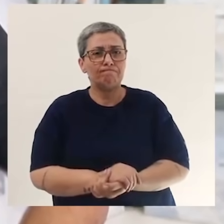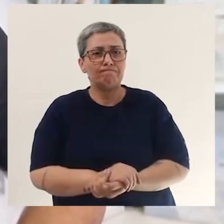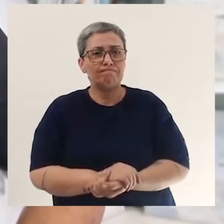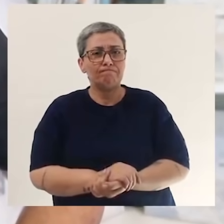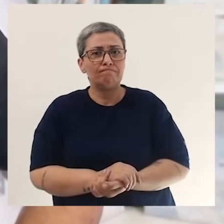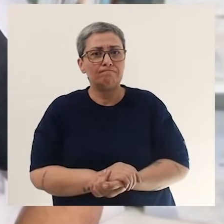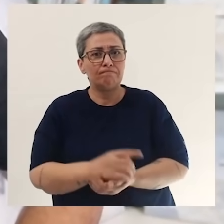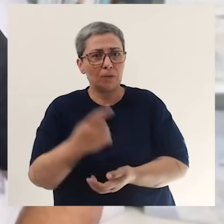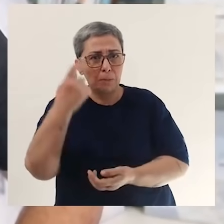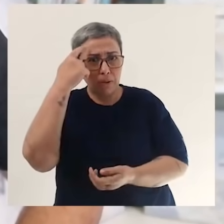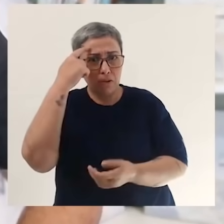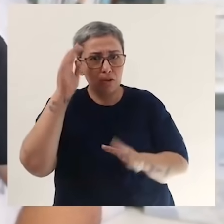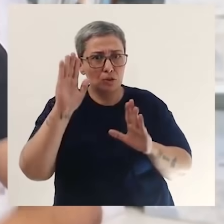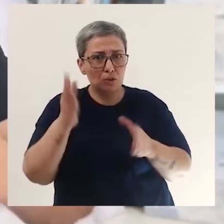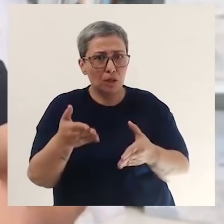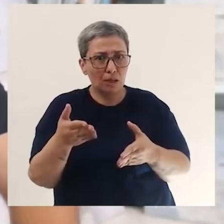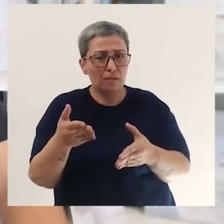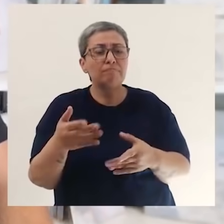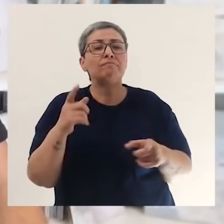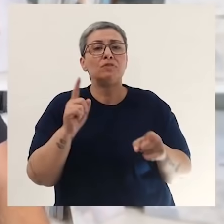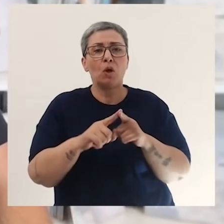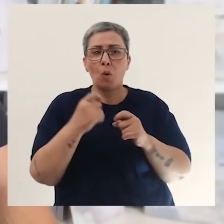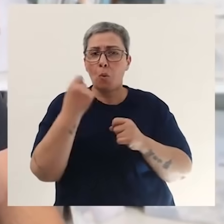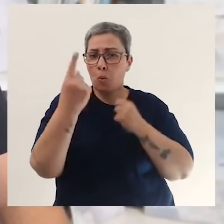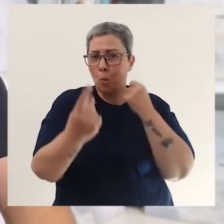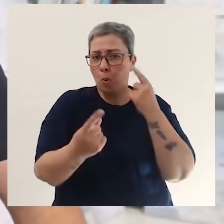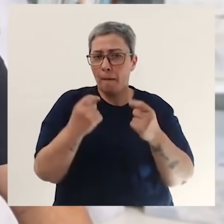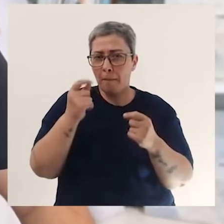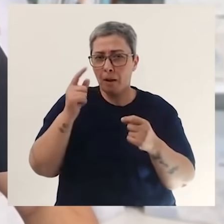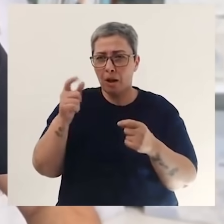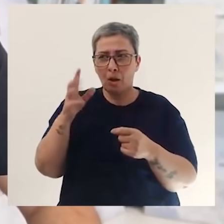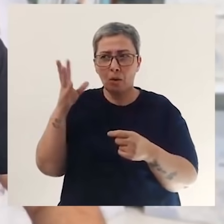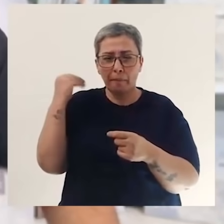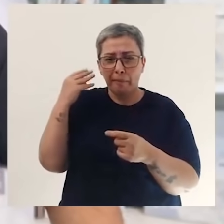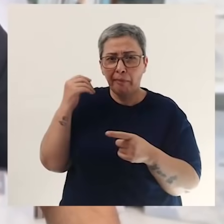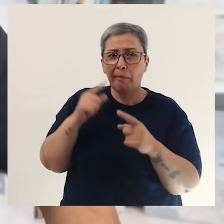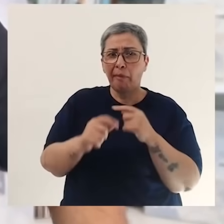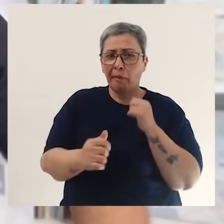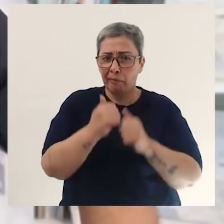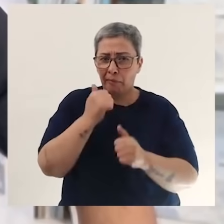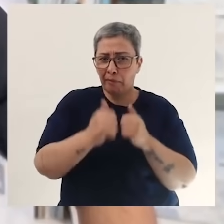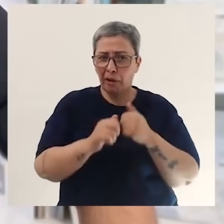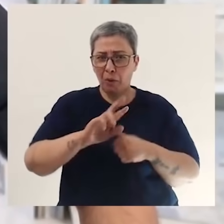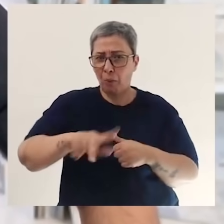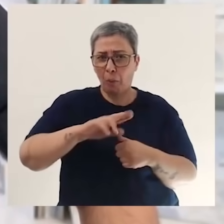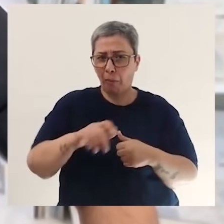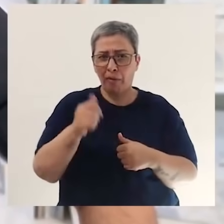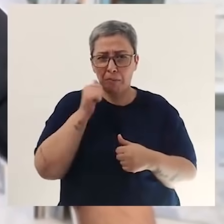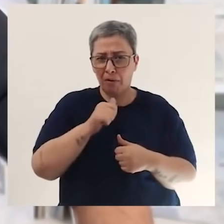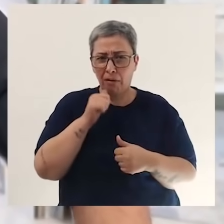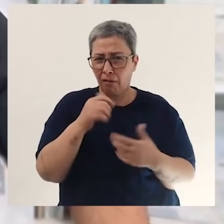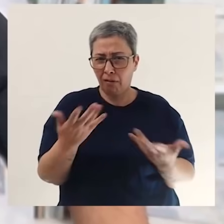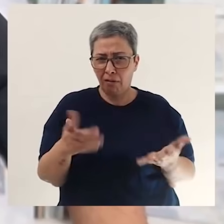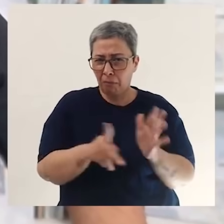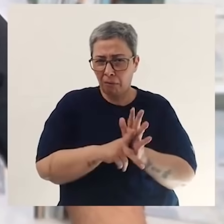Já passou? Alguma vez já ouviu falar que futebol não é para meninas?